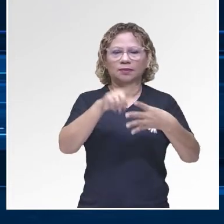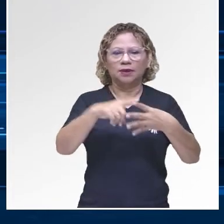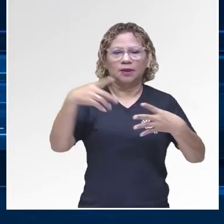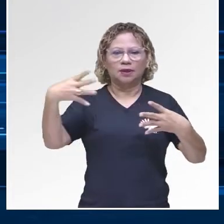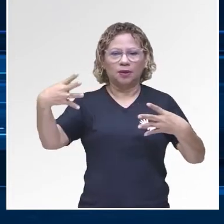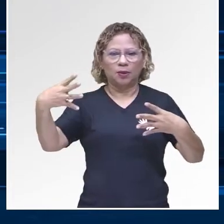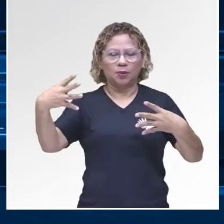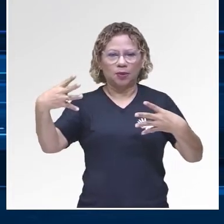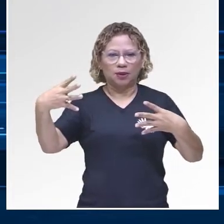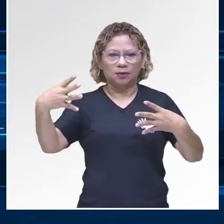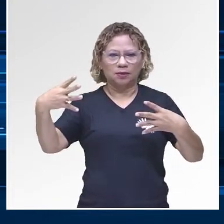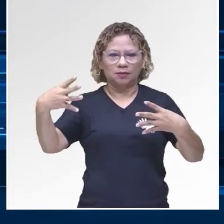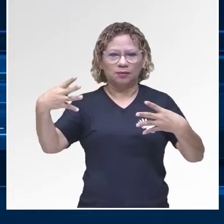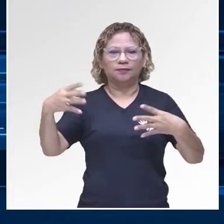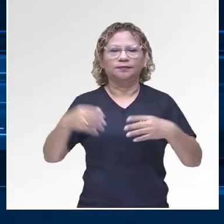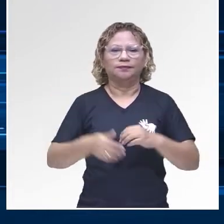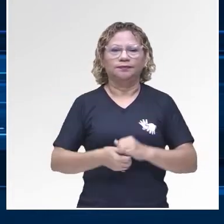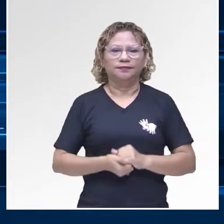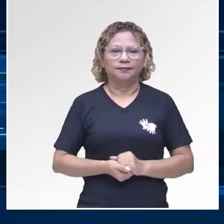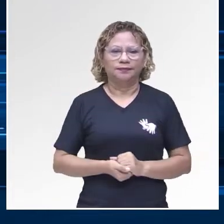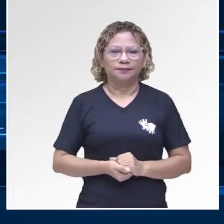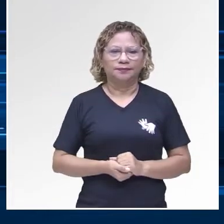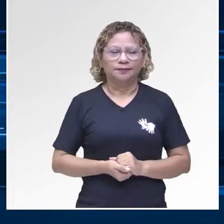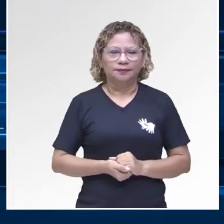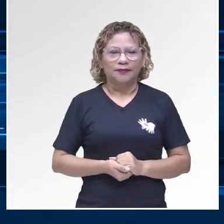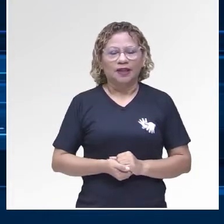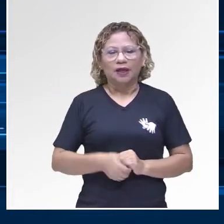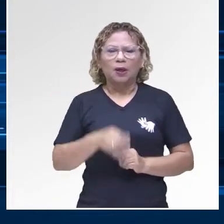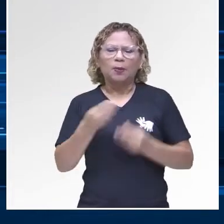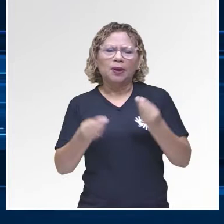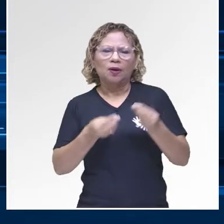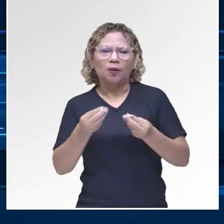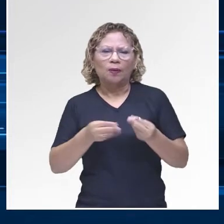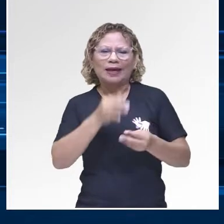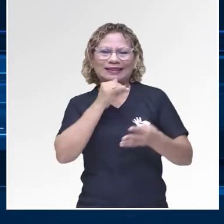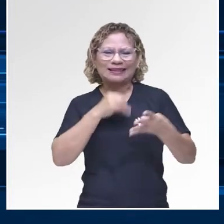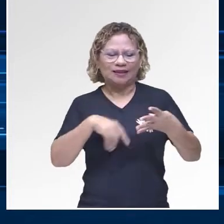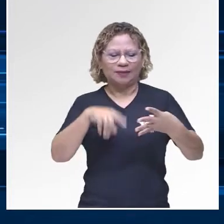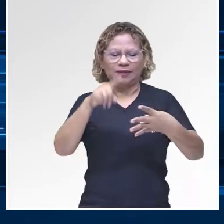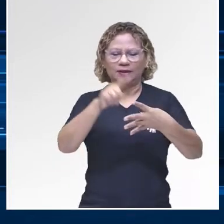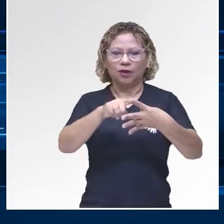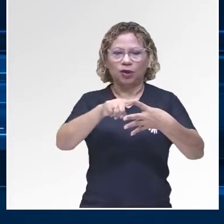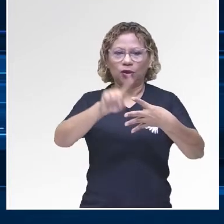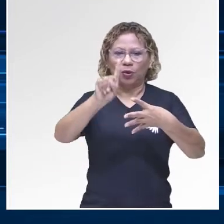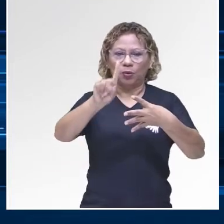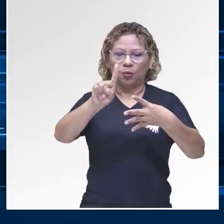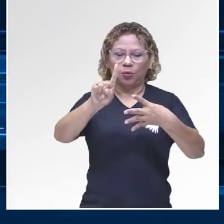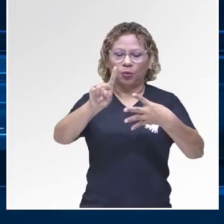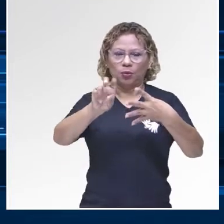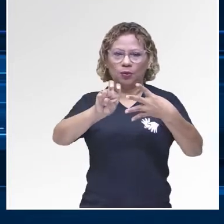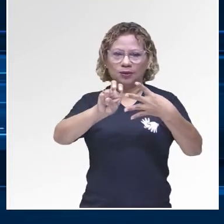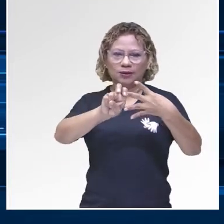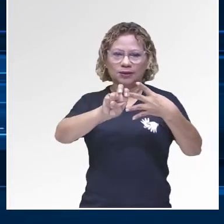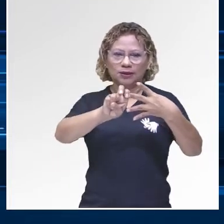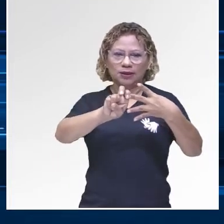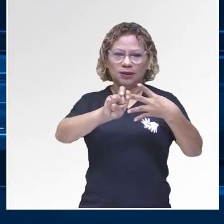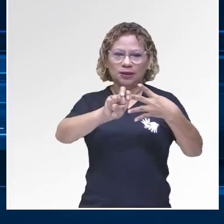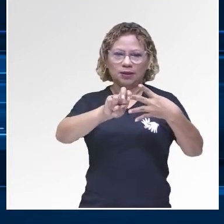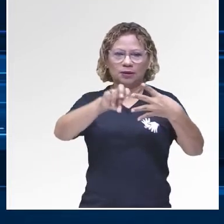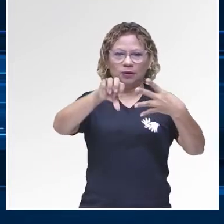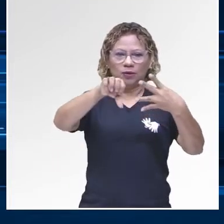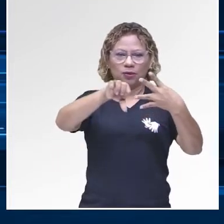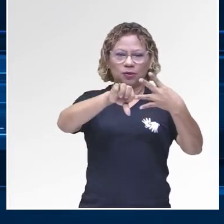Então, eu vou ter 9 menos 5, 4. Poderia ser 5 menos 1, 4. 13 menos 9, 4. 17 menos 13. De